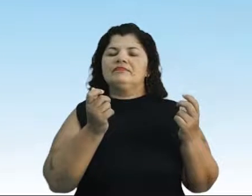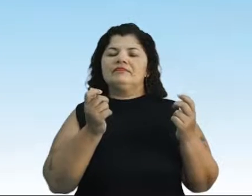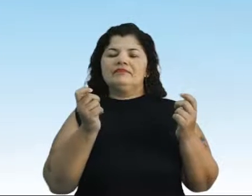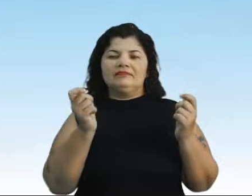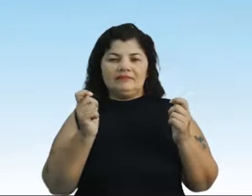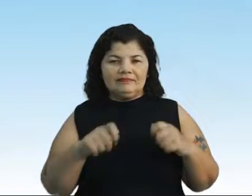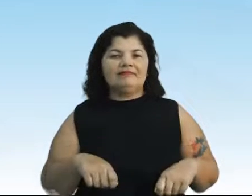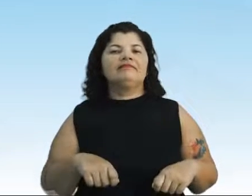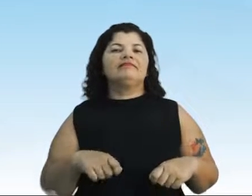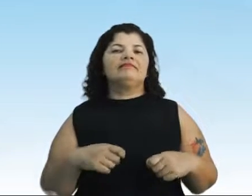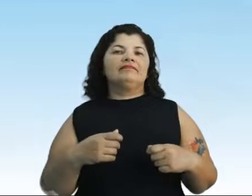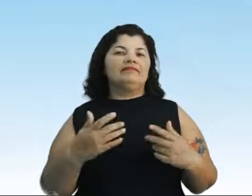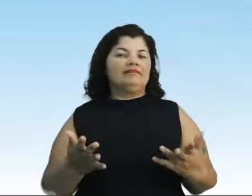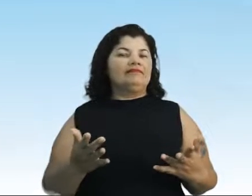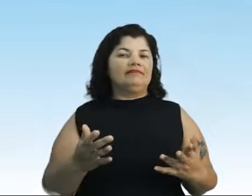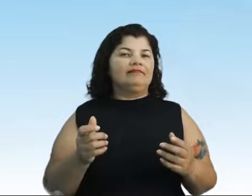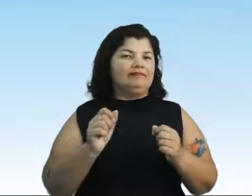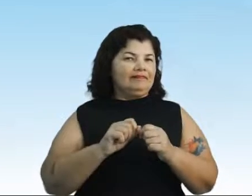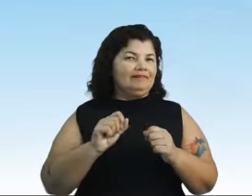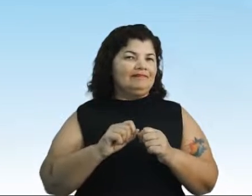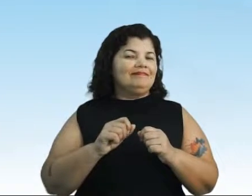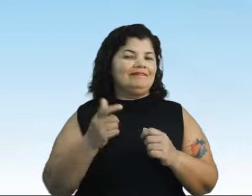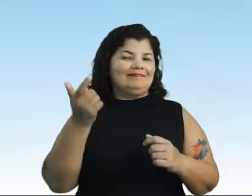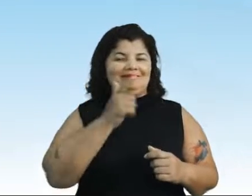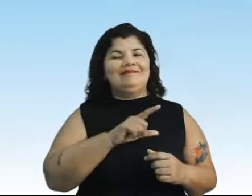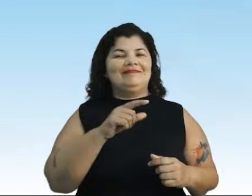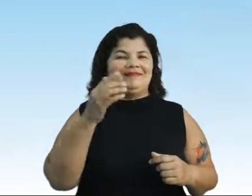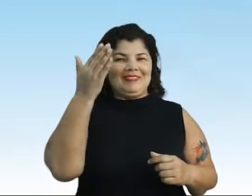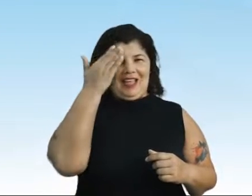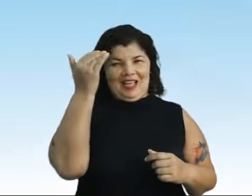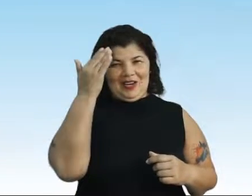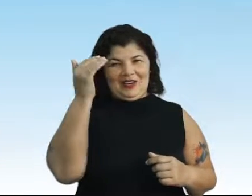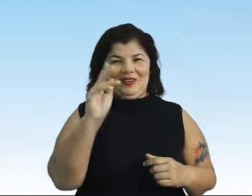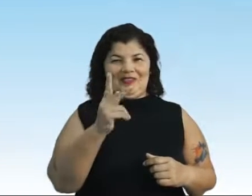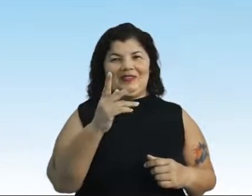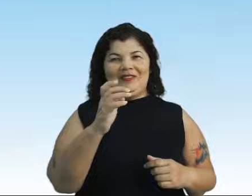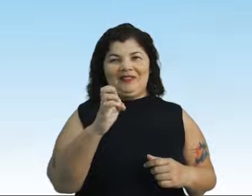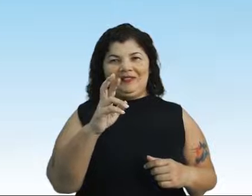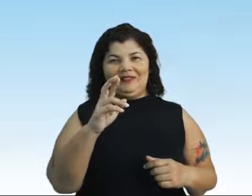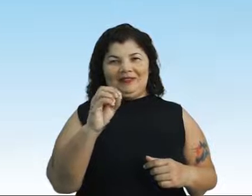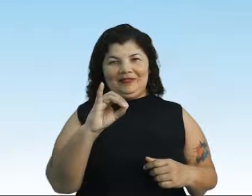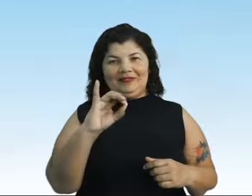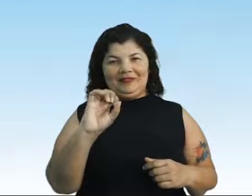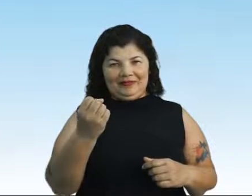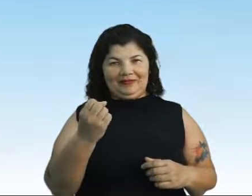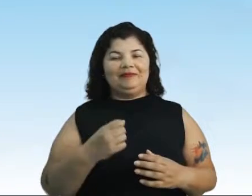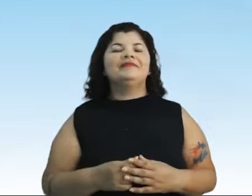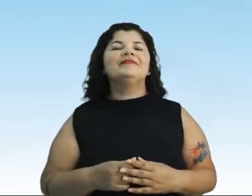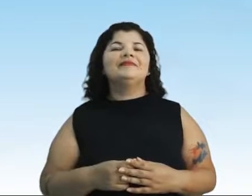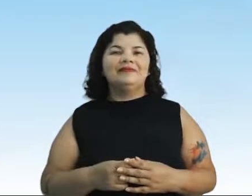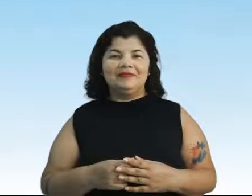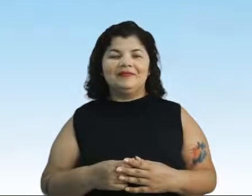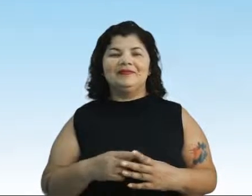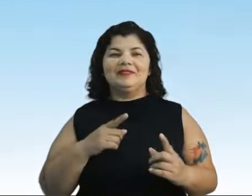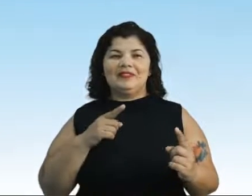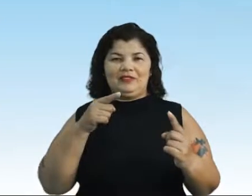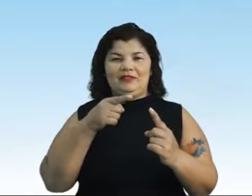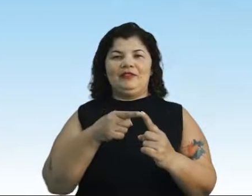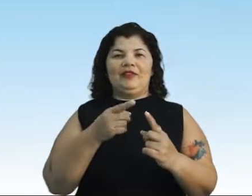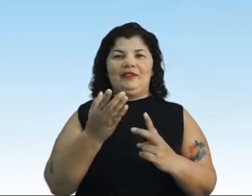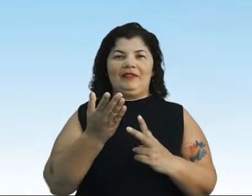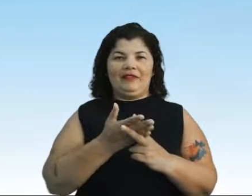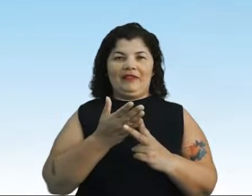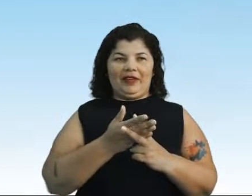nesse caso aí, ser heróis. Então essa é a tradução que a gente vai ficar focada do